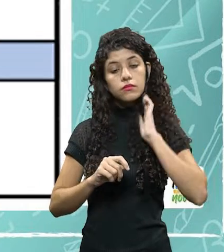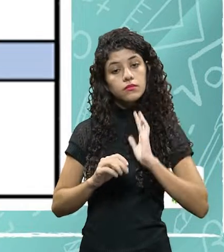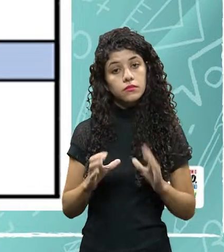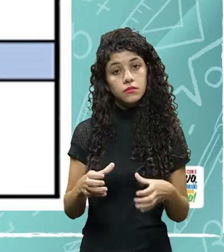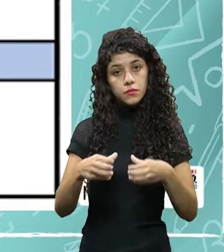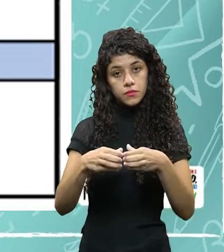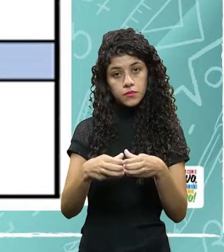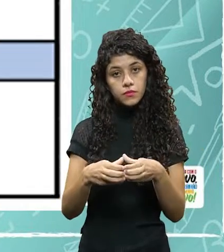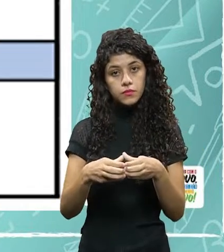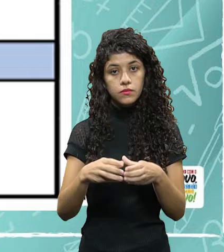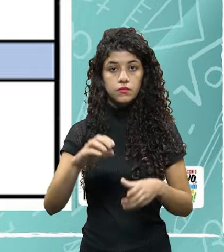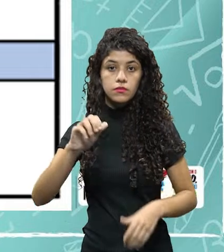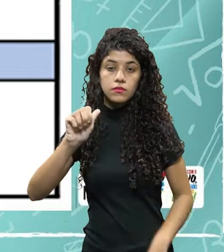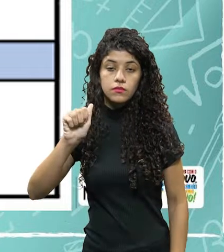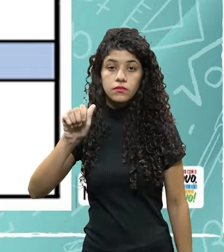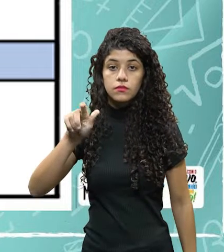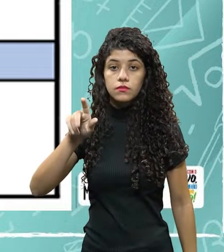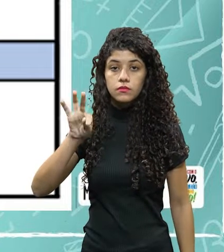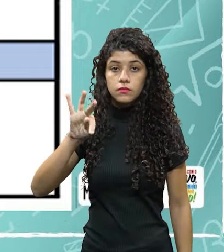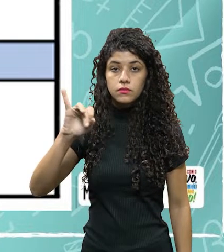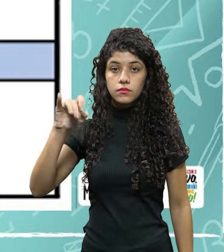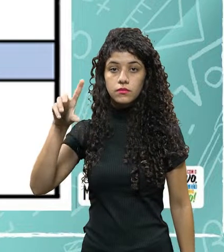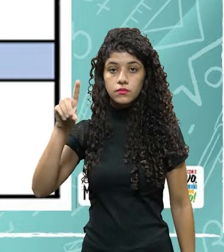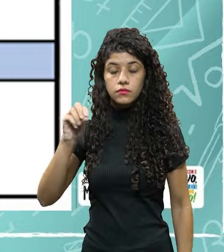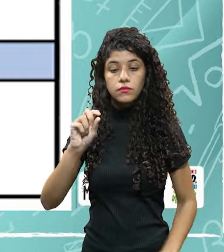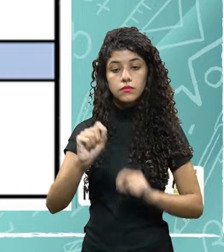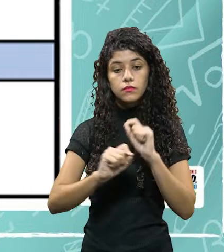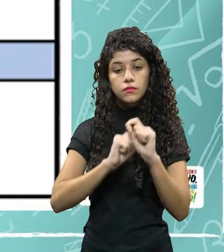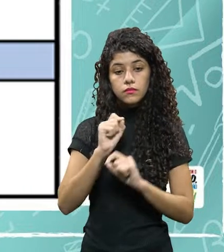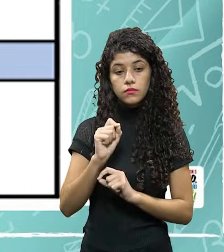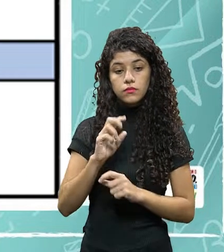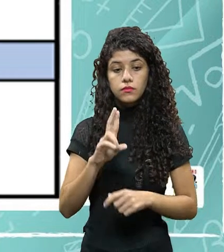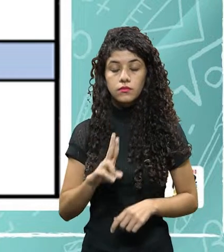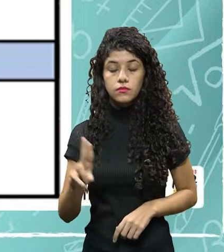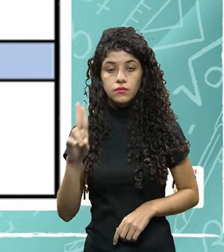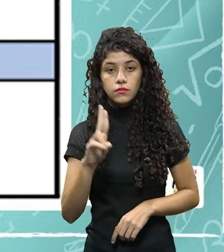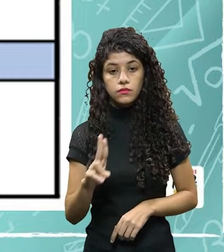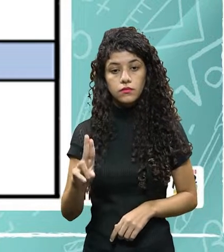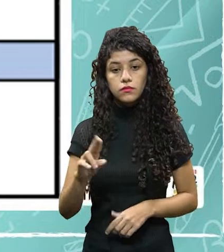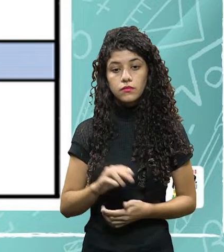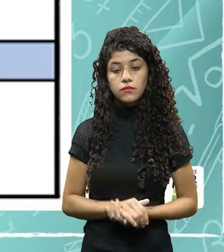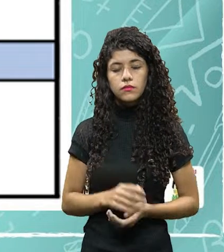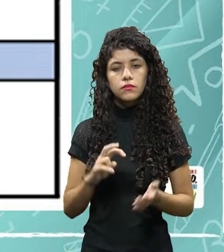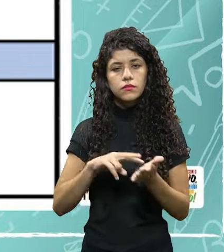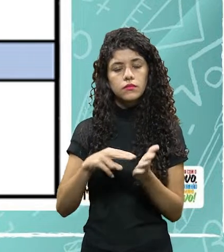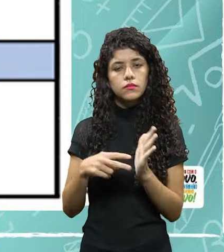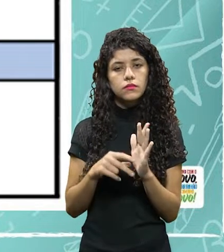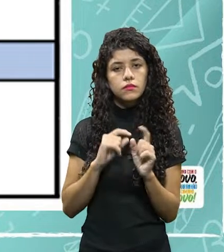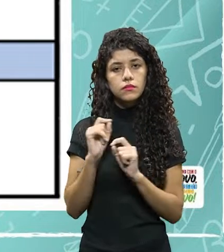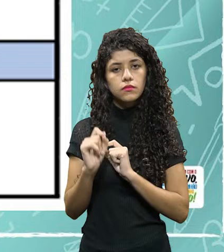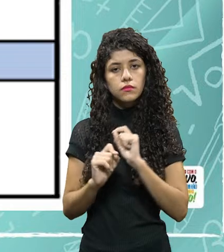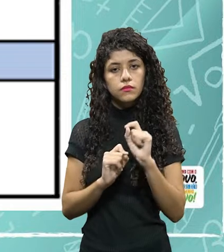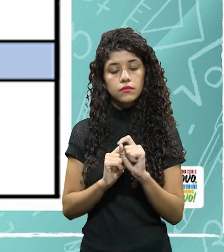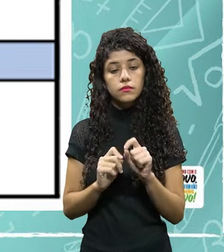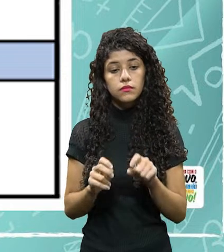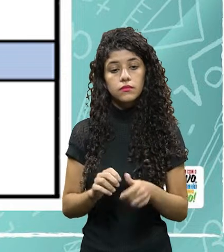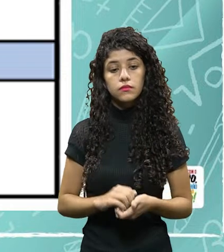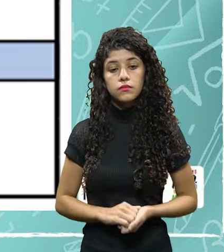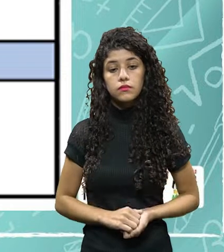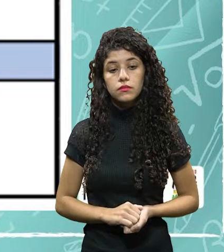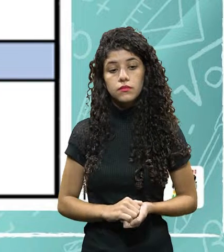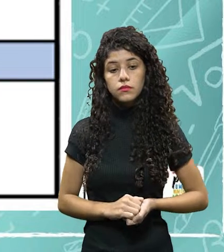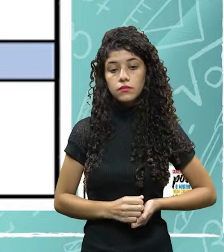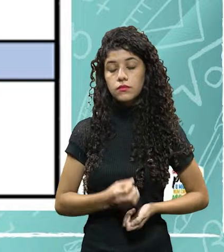ativo, ele tem o que? A aplicação do recurso. E o que representa dentro do grupo do ativo? É representado o que?